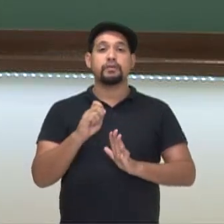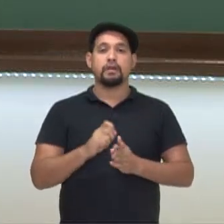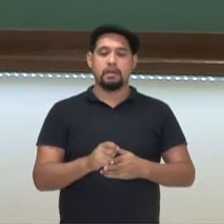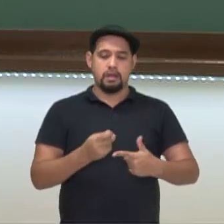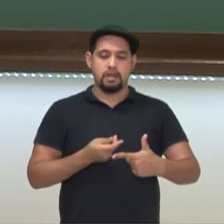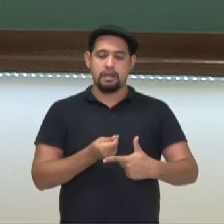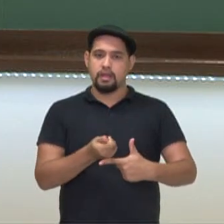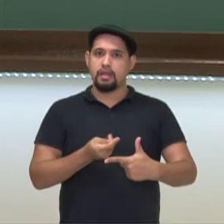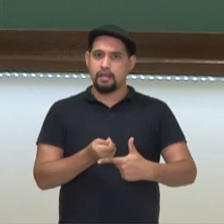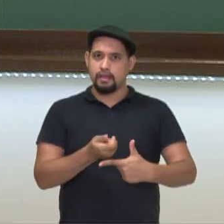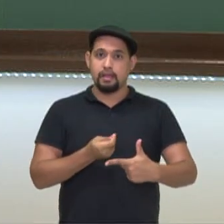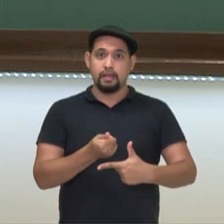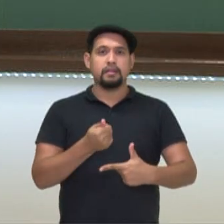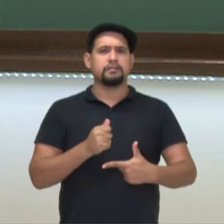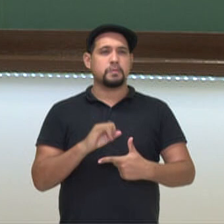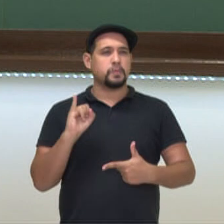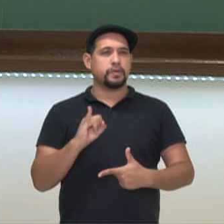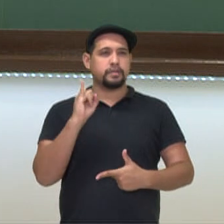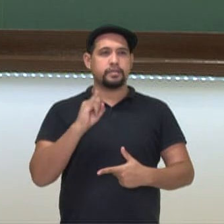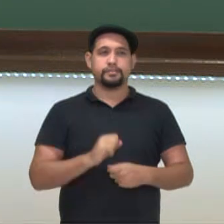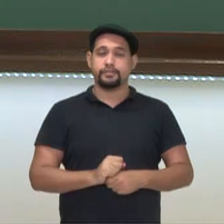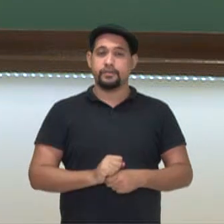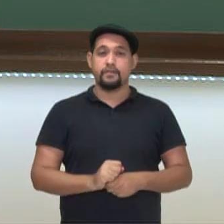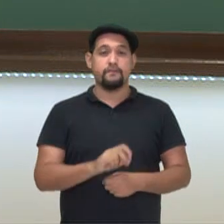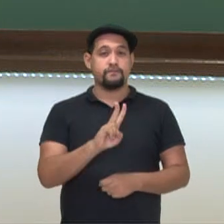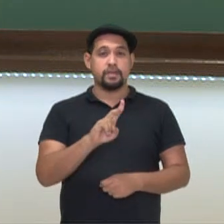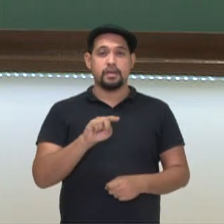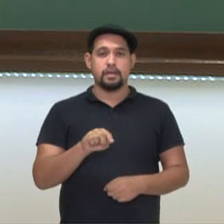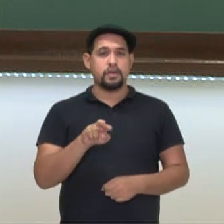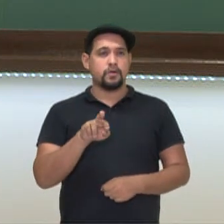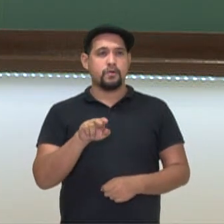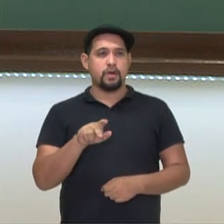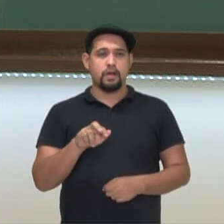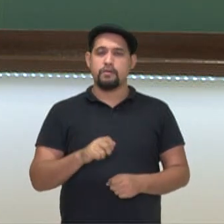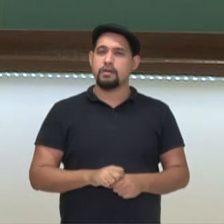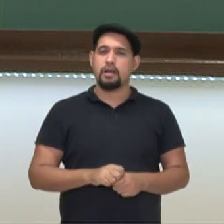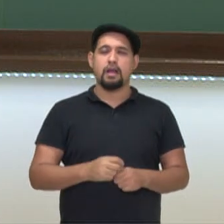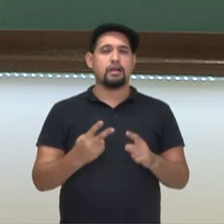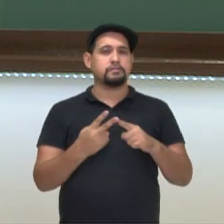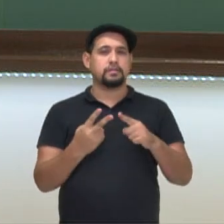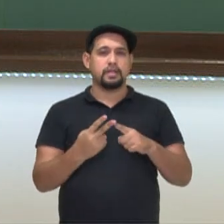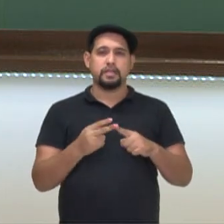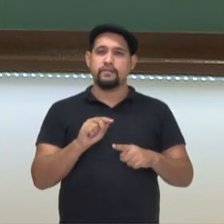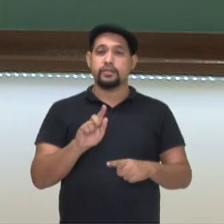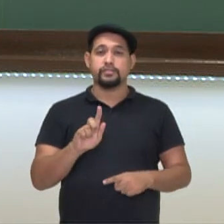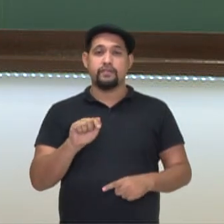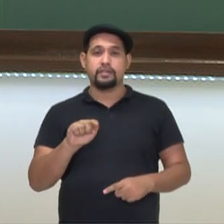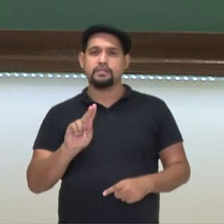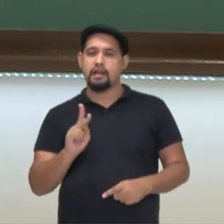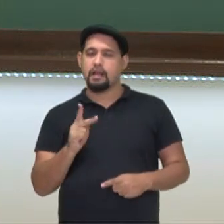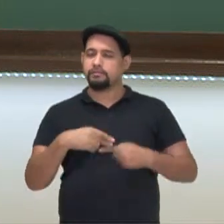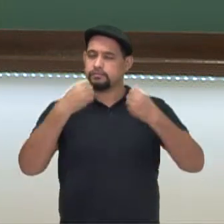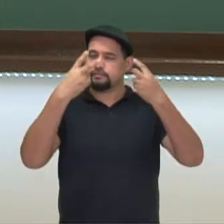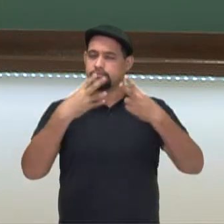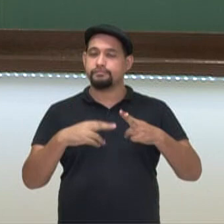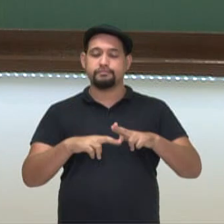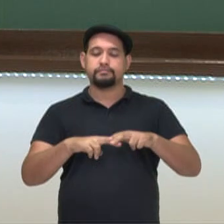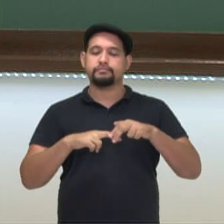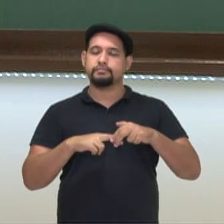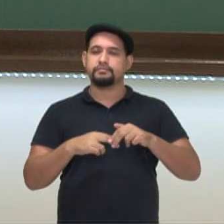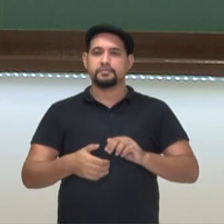algébrica muito importante, tá? V é igual a raiz quadrada de 2 vezes G vezes H. E eu vou explicar por quê.